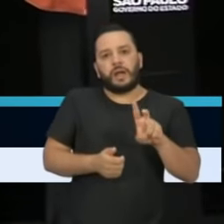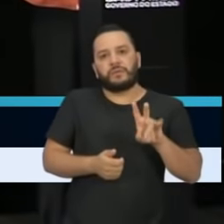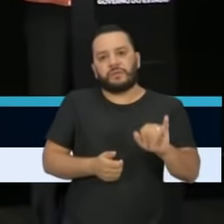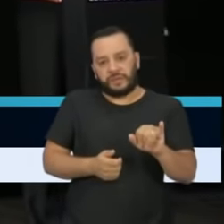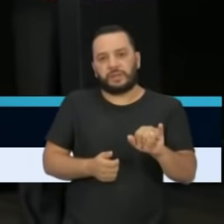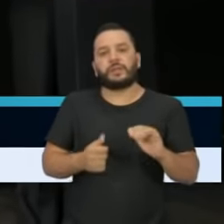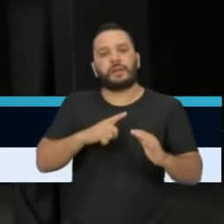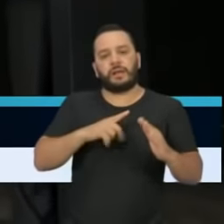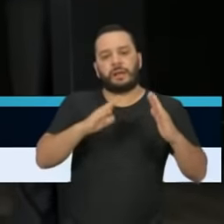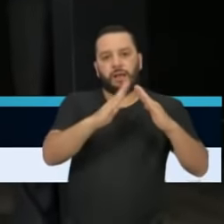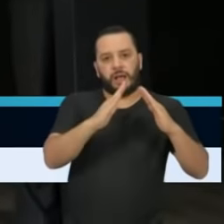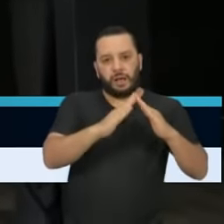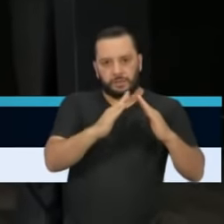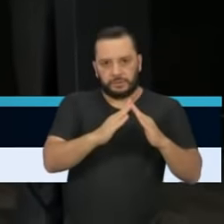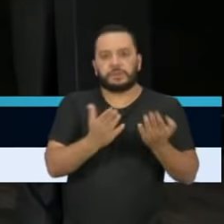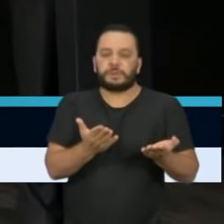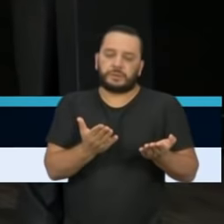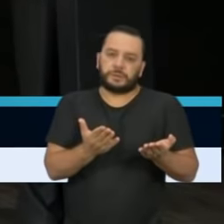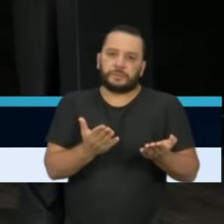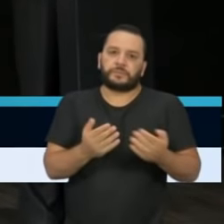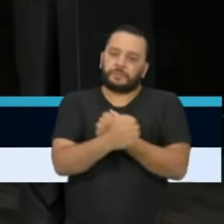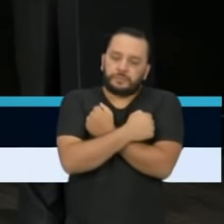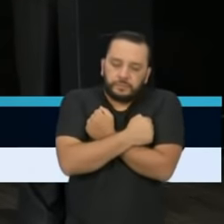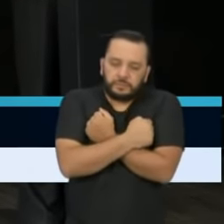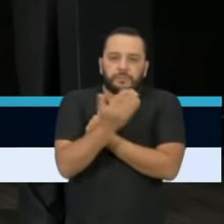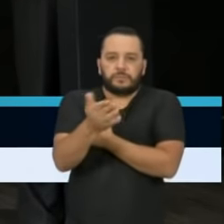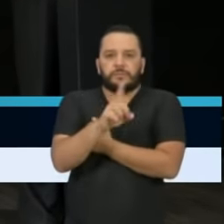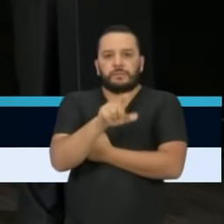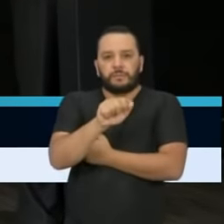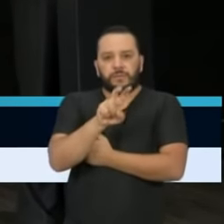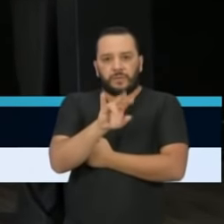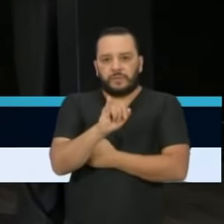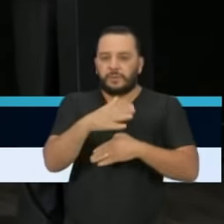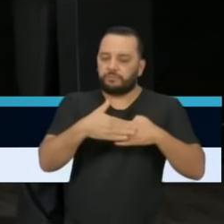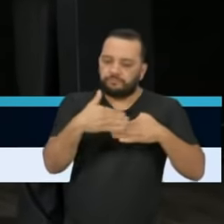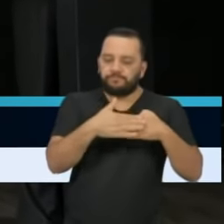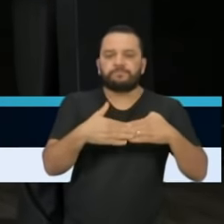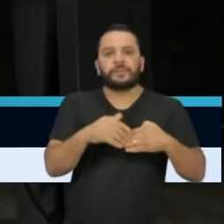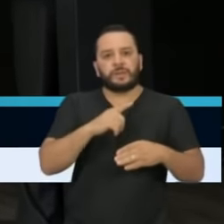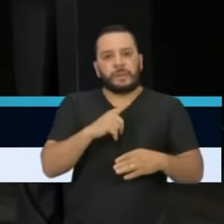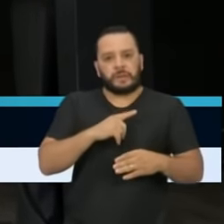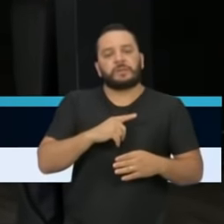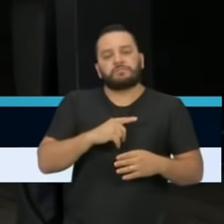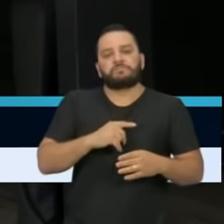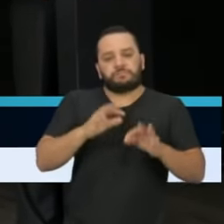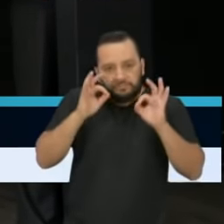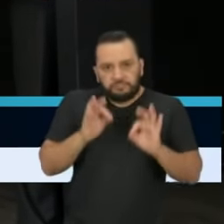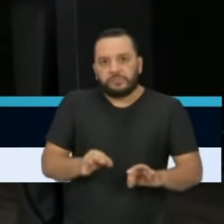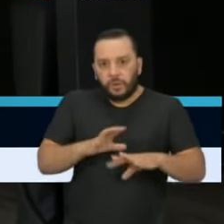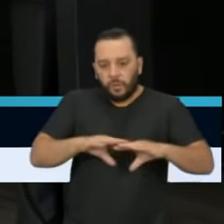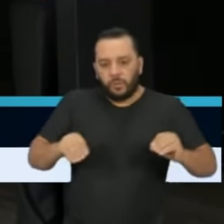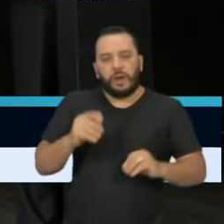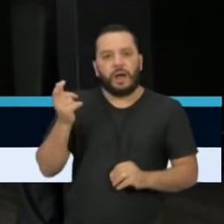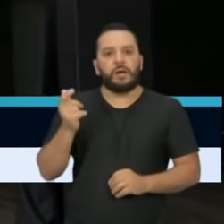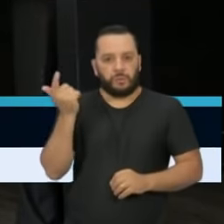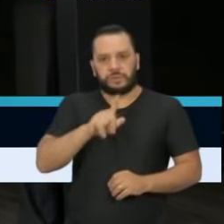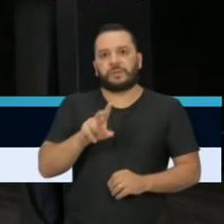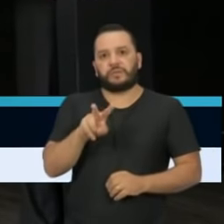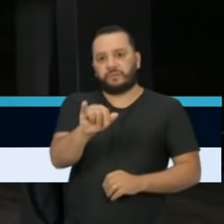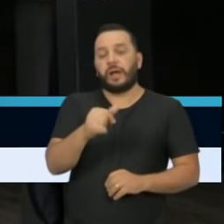agora em casa, a quem envio um abraço afetuoso e a certeza da sua pronta recuperação. Ele continua nos ajudando